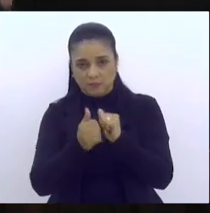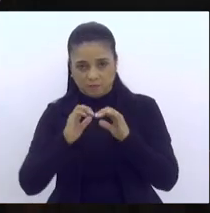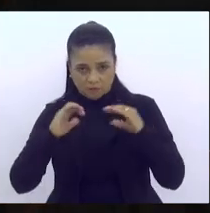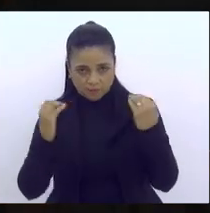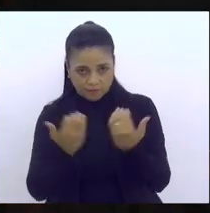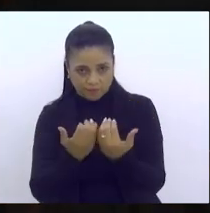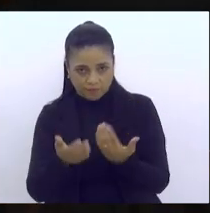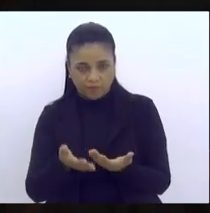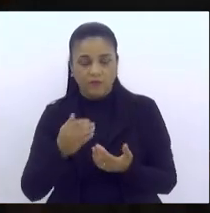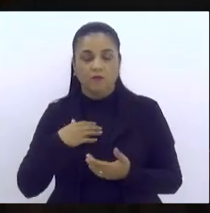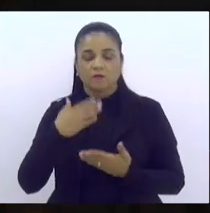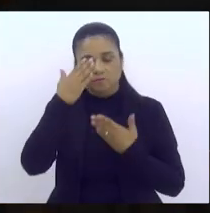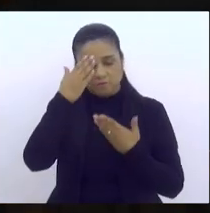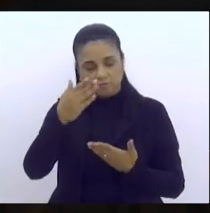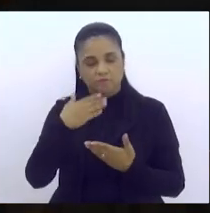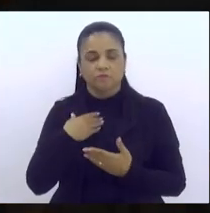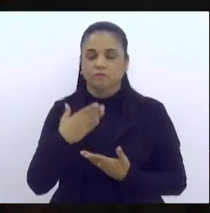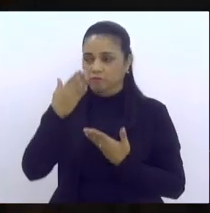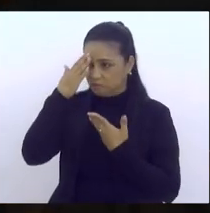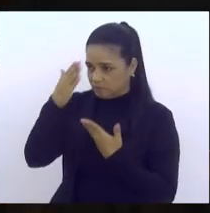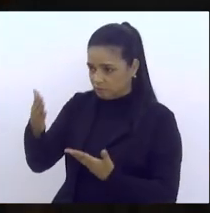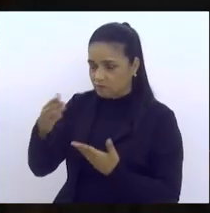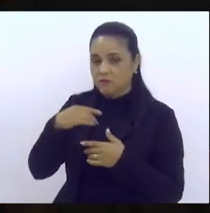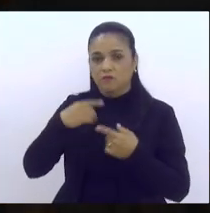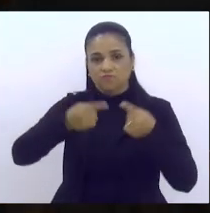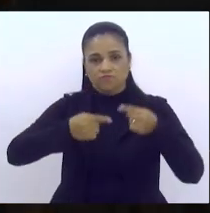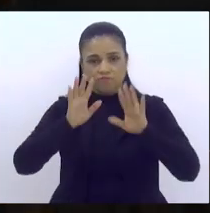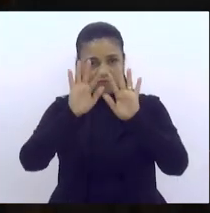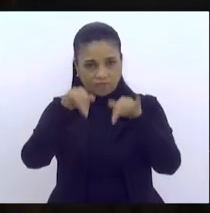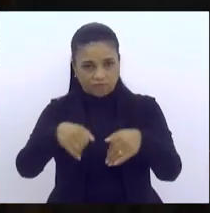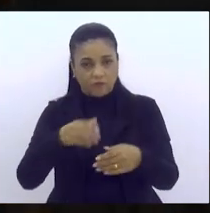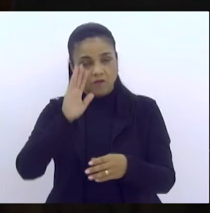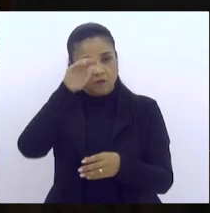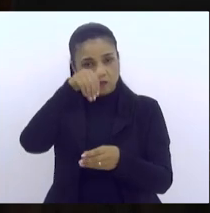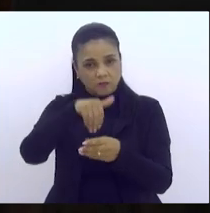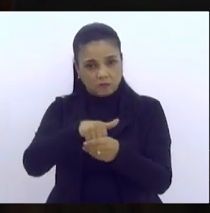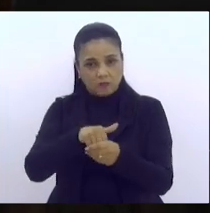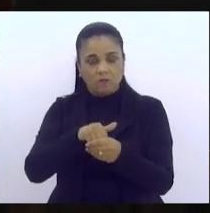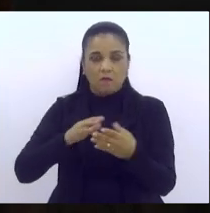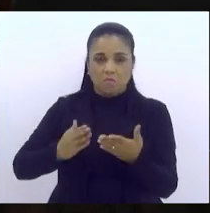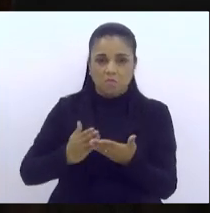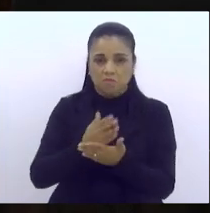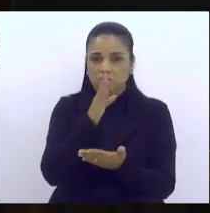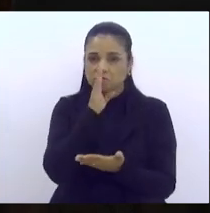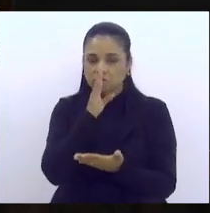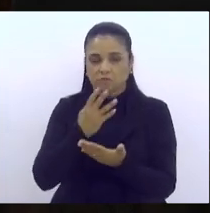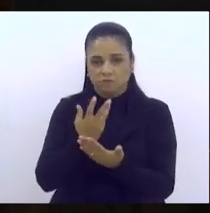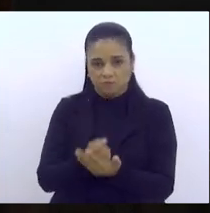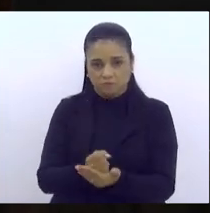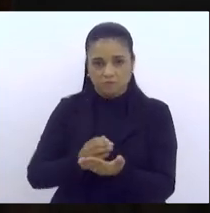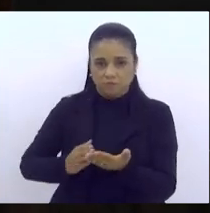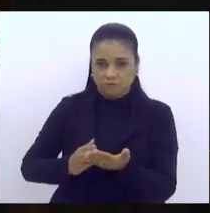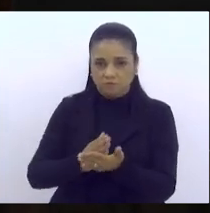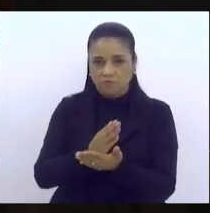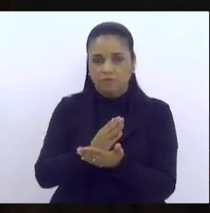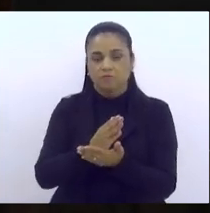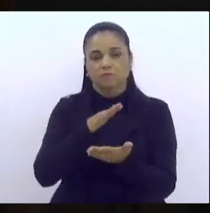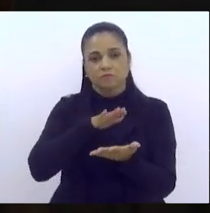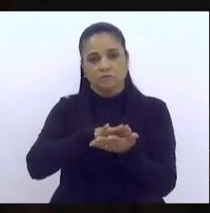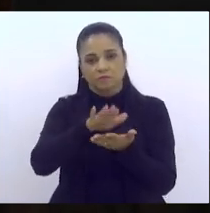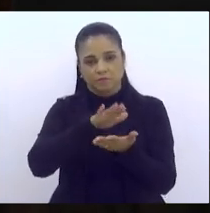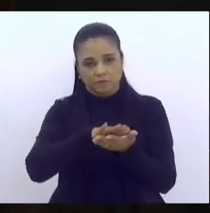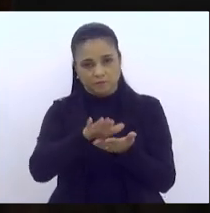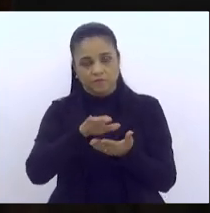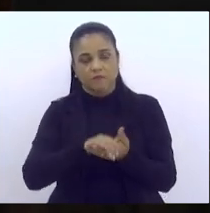que lhe agradeço. Não havendo mais quem queira discutir, encerrada a discussão. Em votação, senhores que aprovam, permaneçam como estão. Aprovado, vai à publicação.